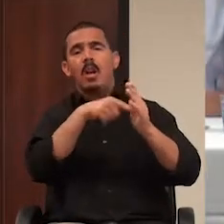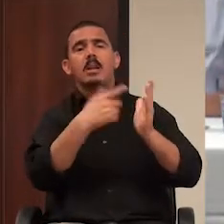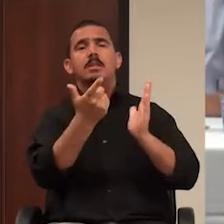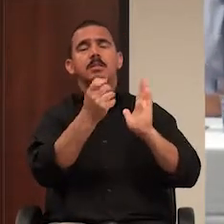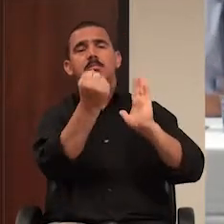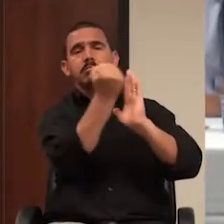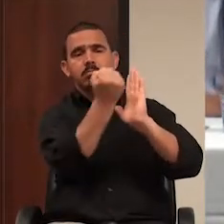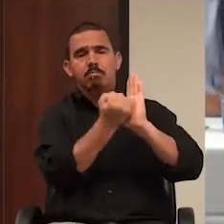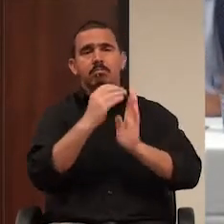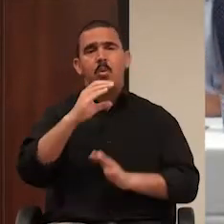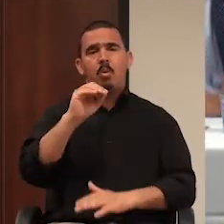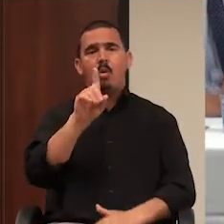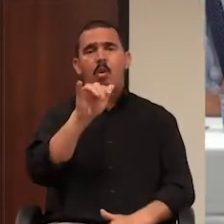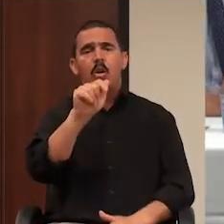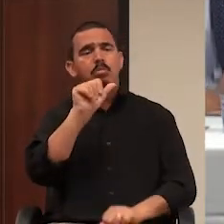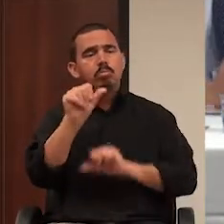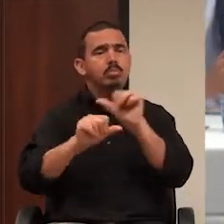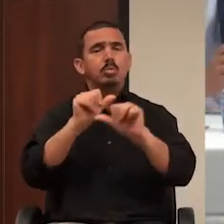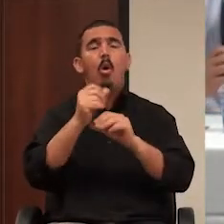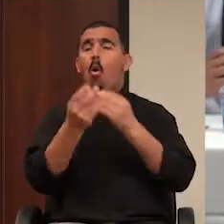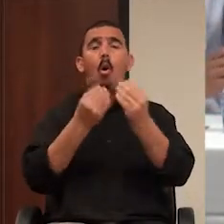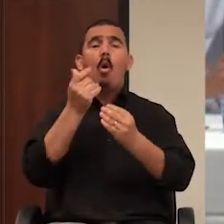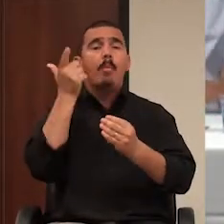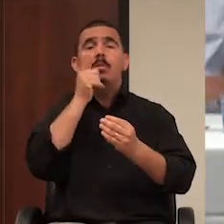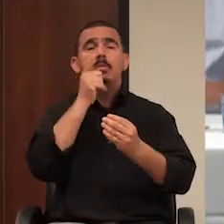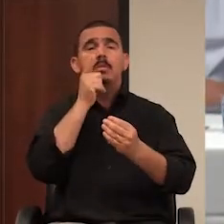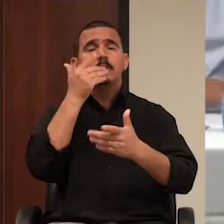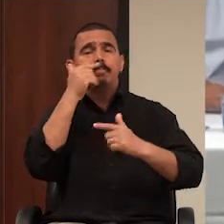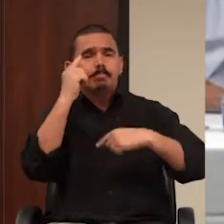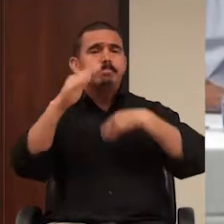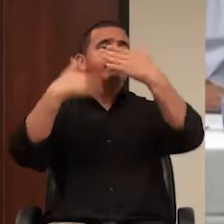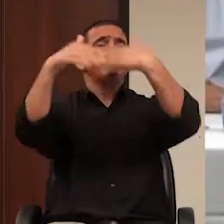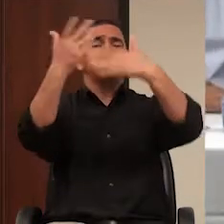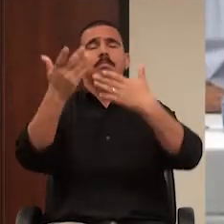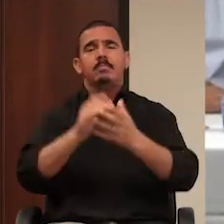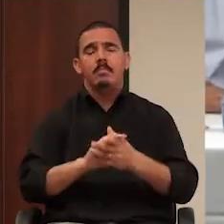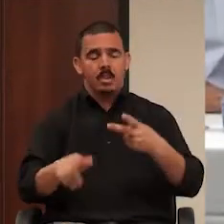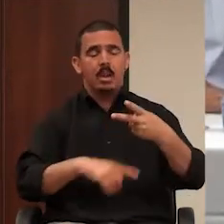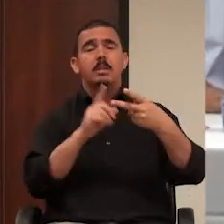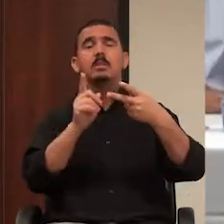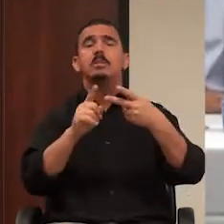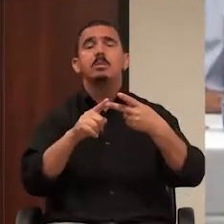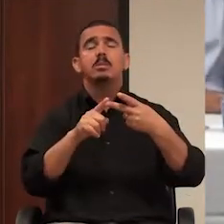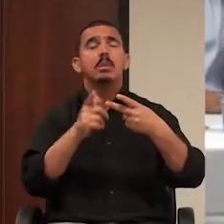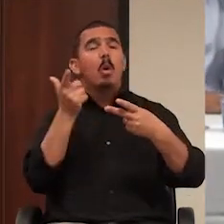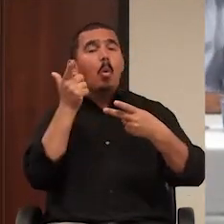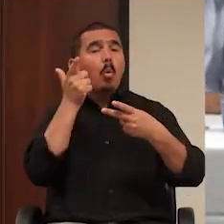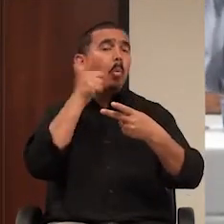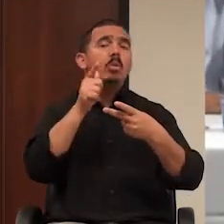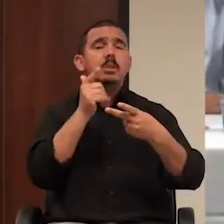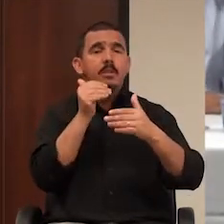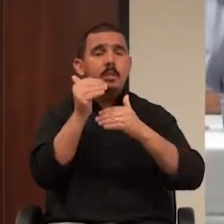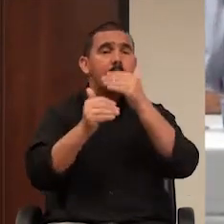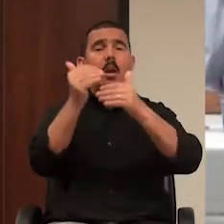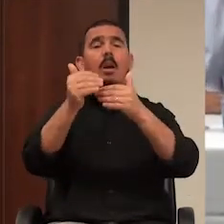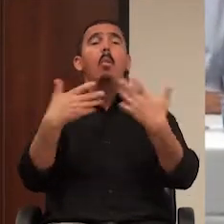de chegar onde a gente poderia. Segundo, onde a gente está chegando com essas alterações, de acordo com as decisões que estão sendo